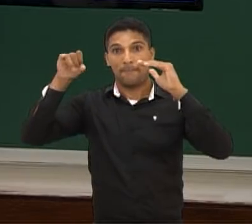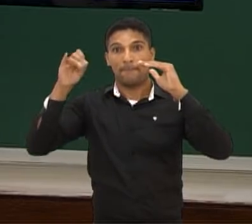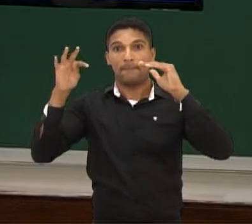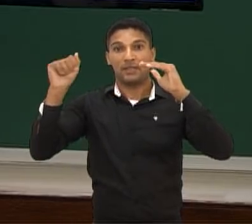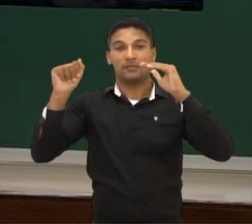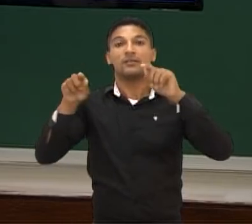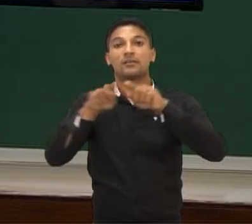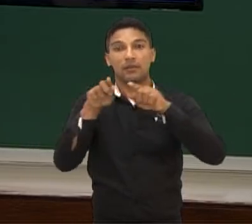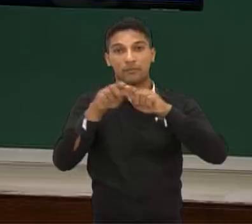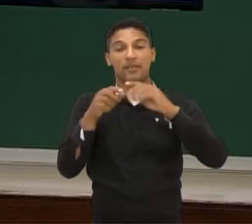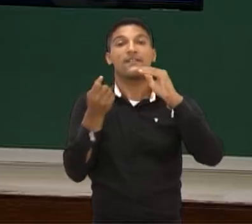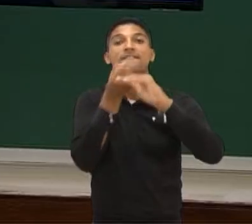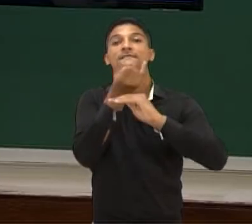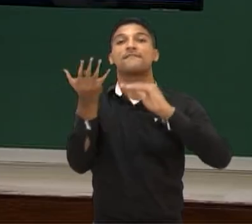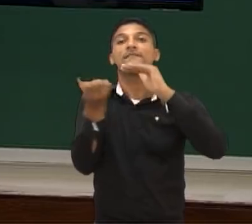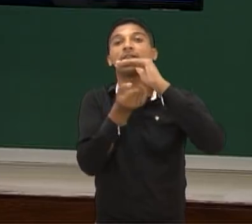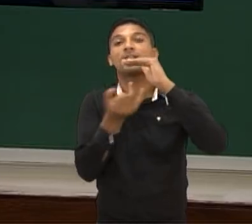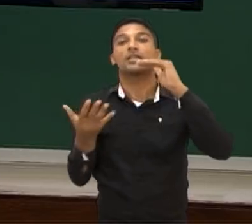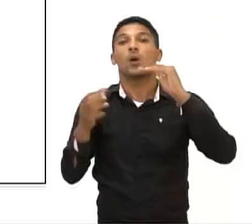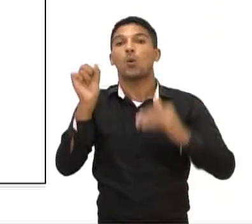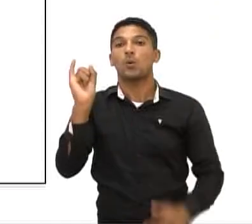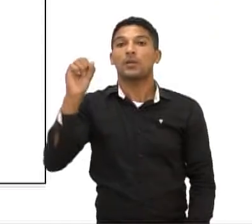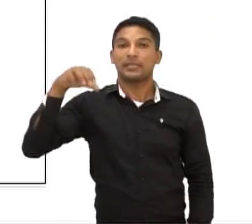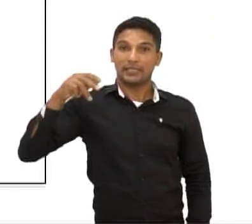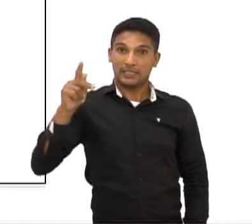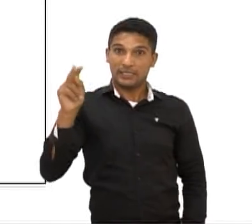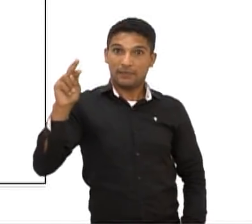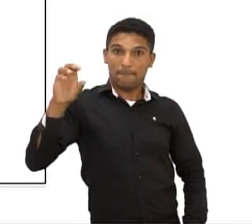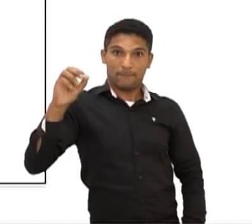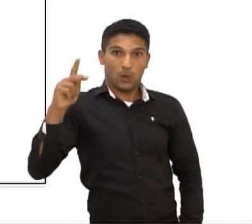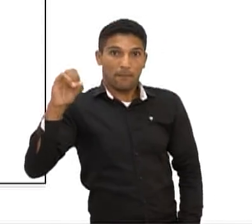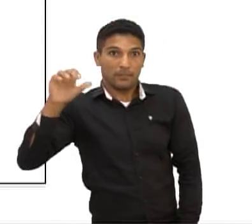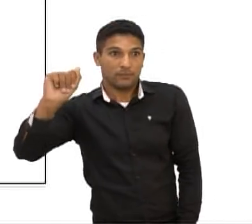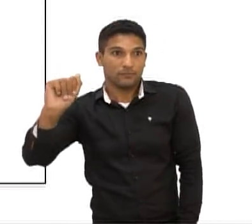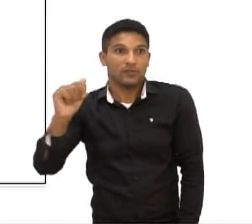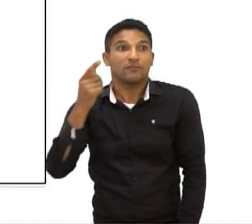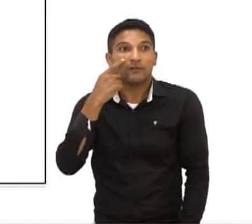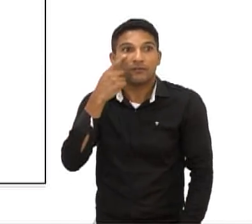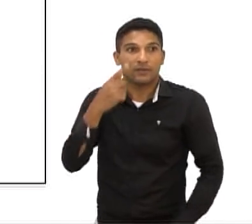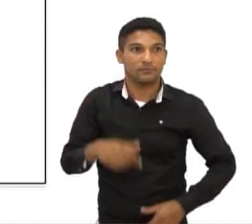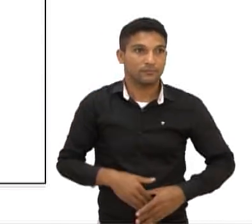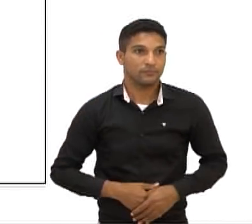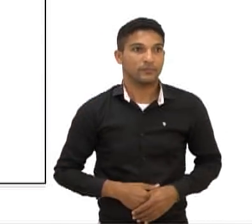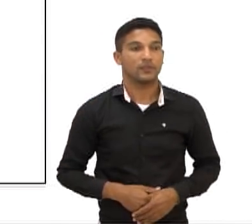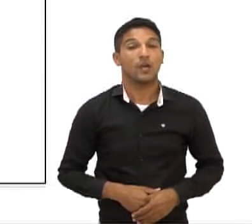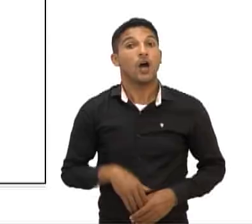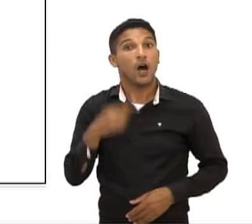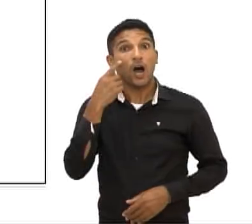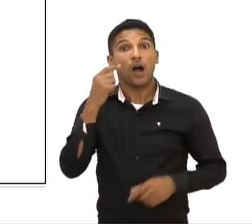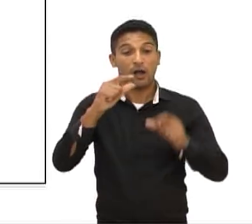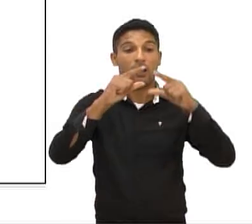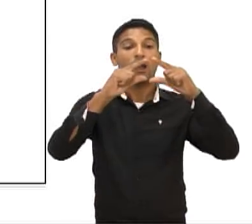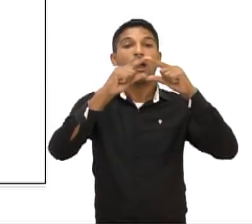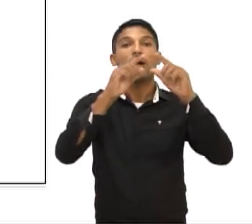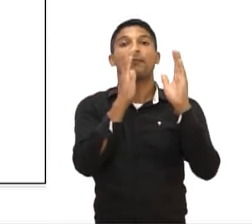aqui, corrigindo o nosso exercício, olha, a professora colocou em partes para vocês. Então, a primeira parte desse desenho, eu tenho